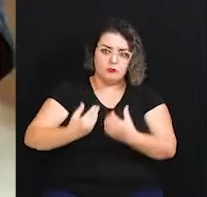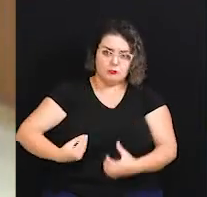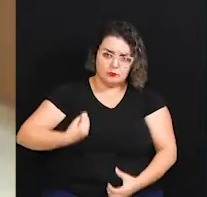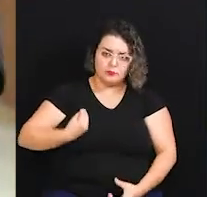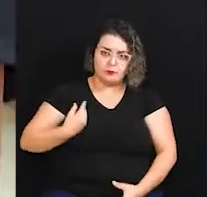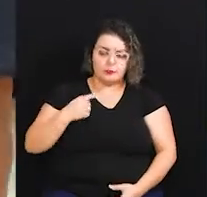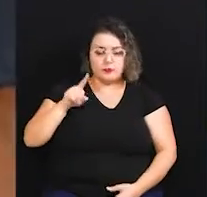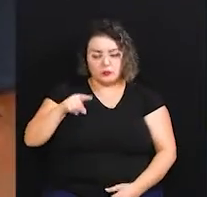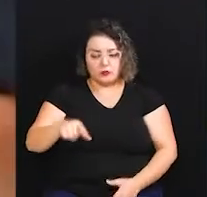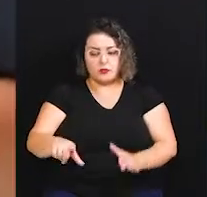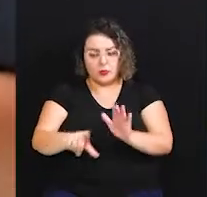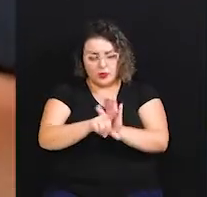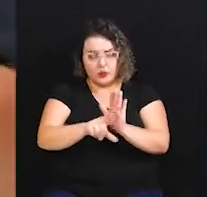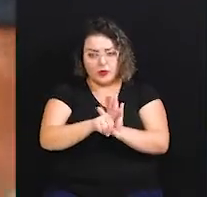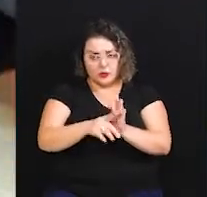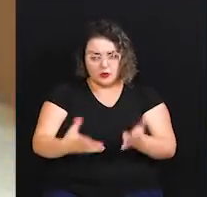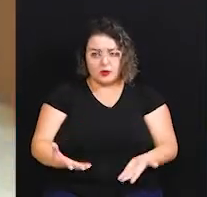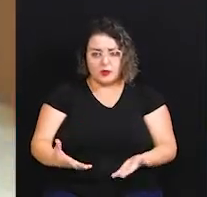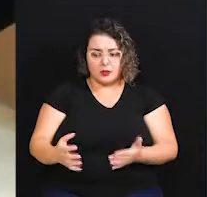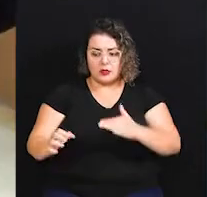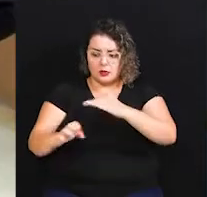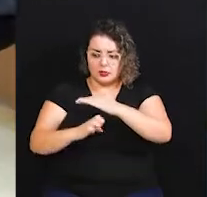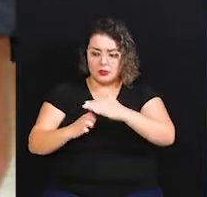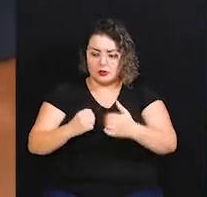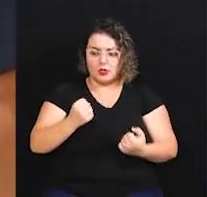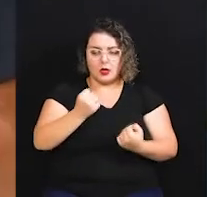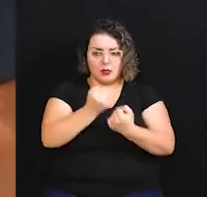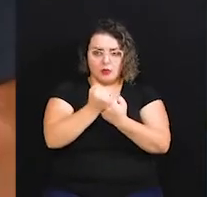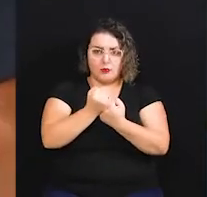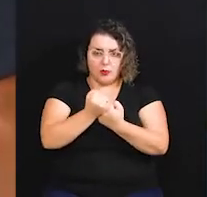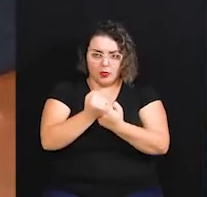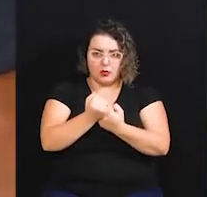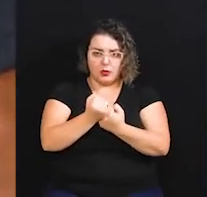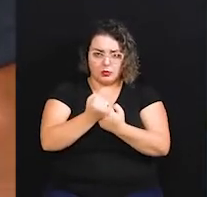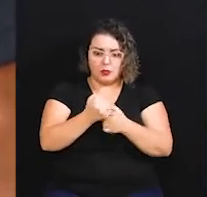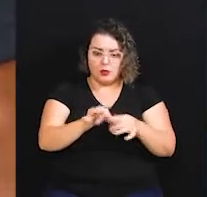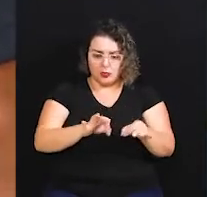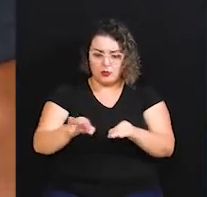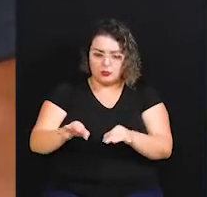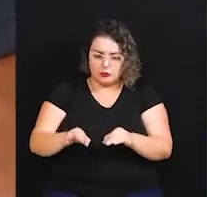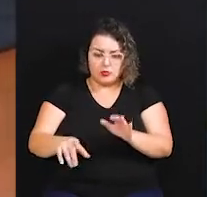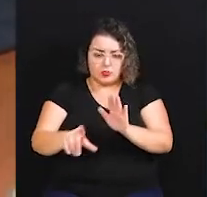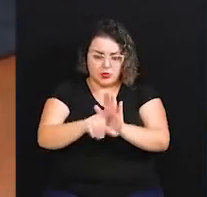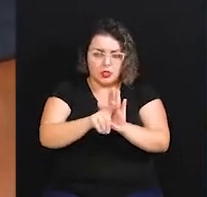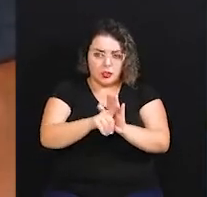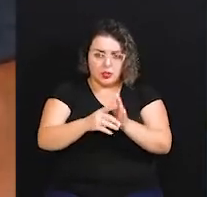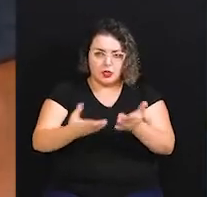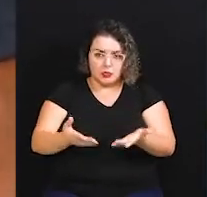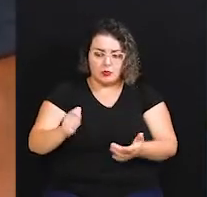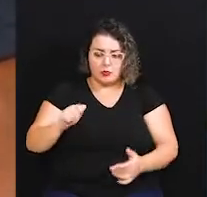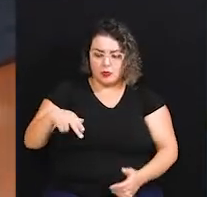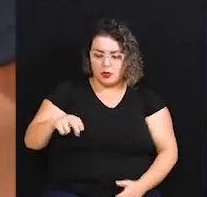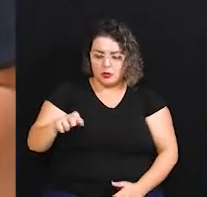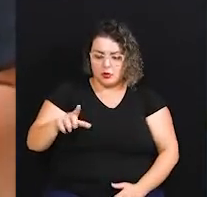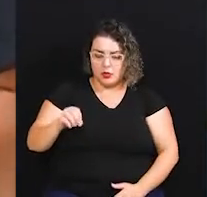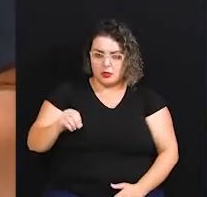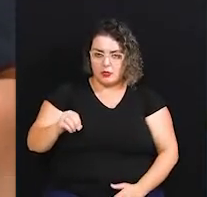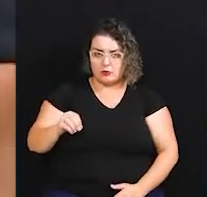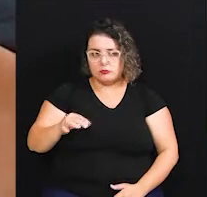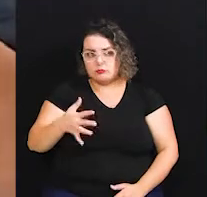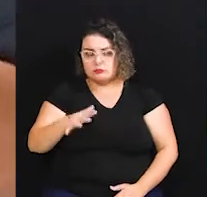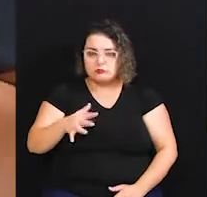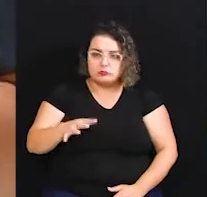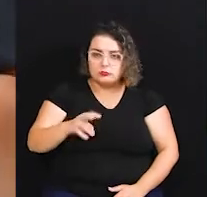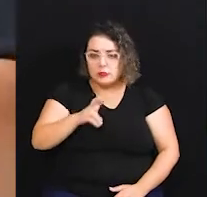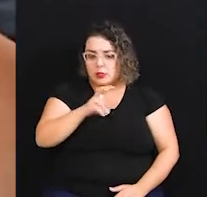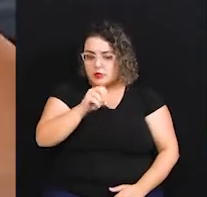comunidades. E através da lei e dessas empresas que apoiam o projeto, através da lei, possibilita, o Anelo hoje